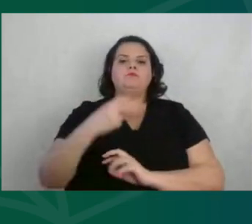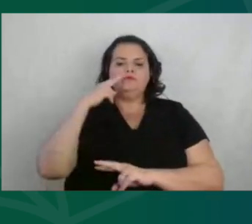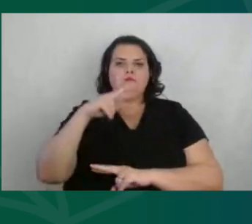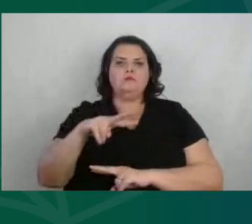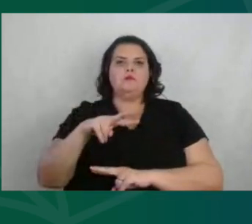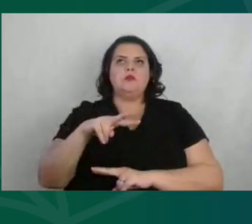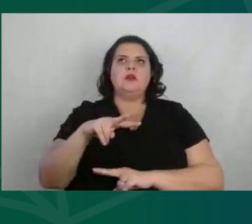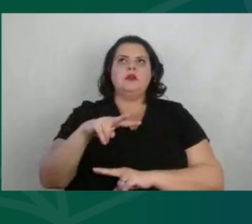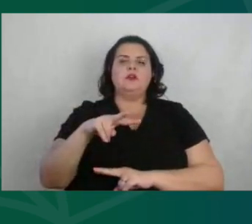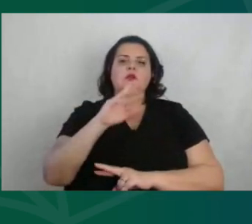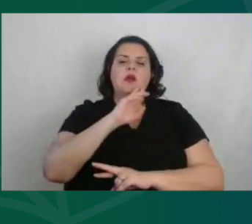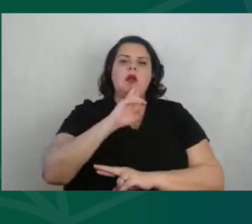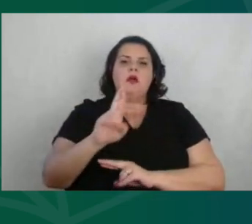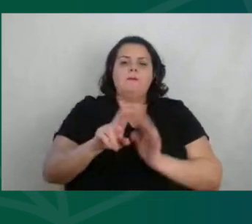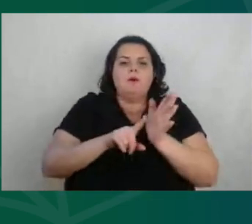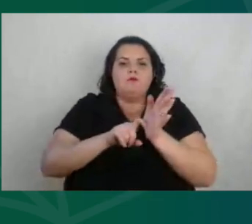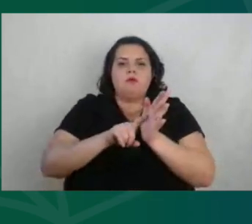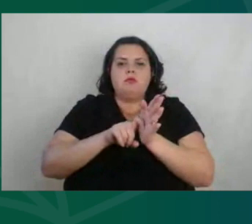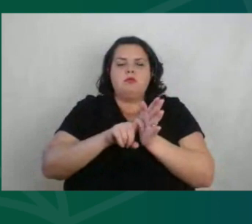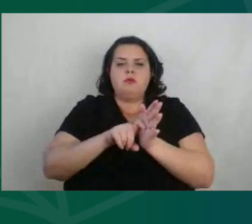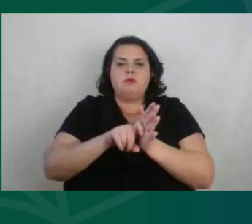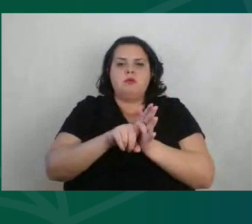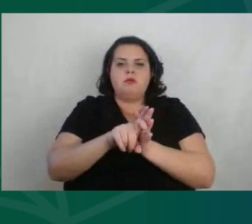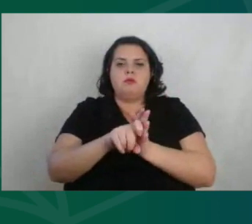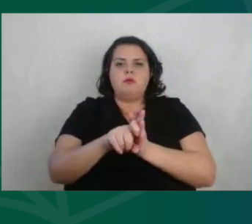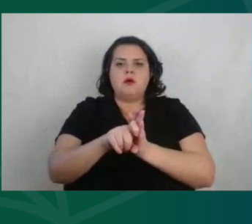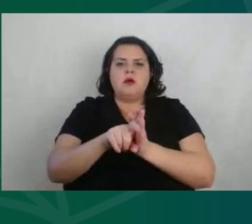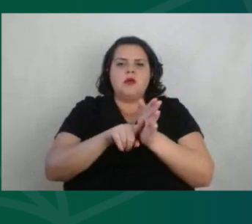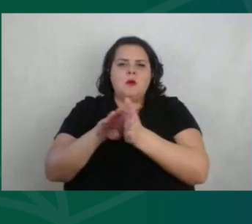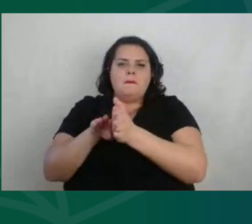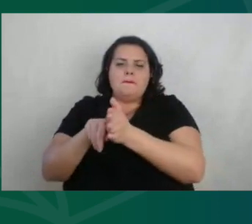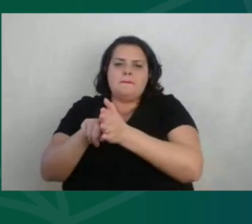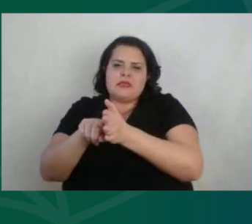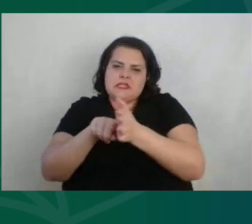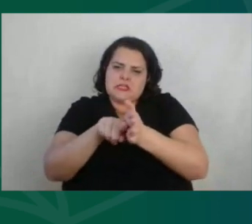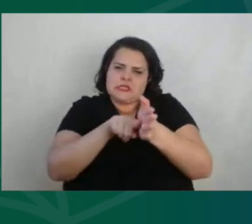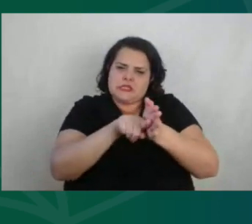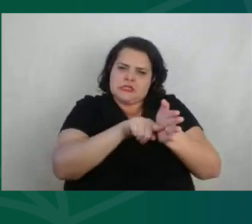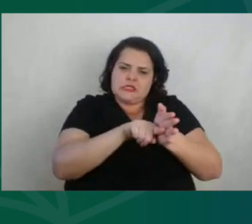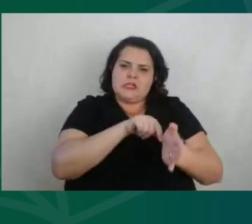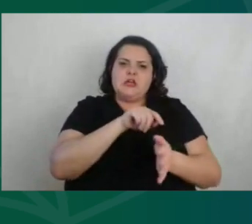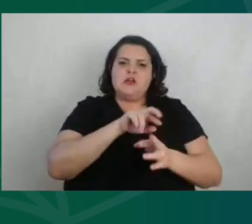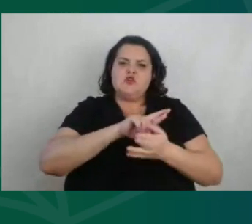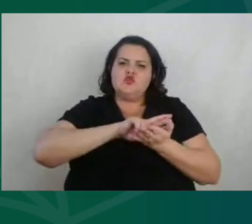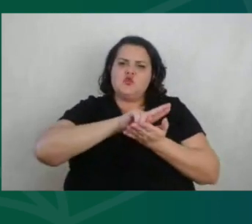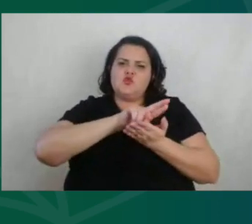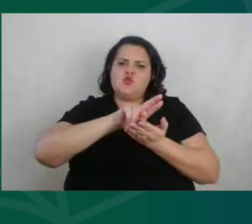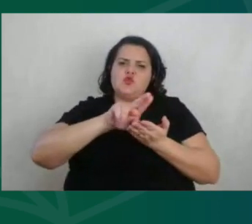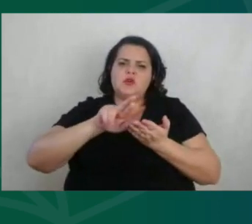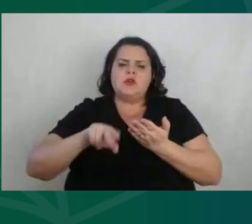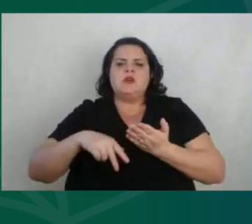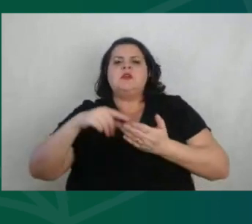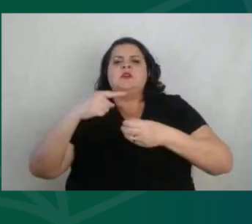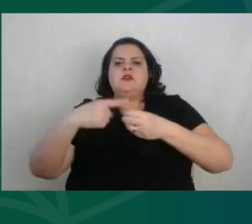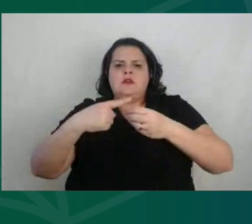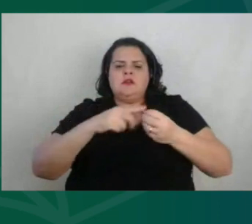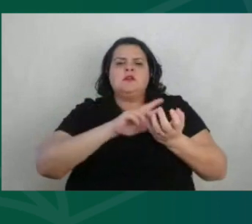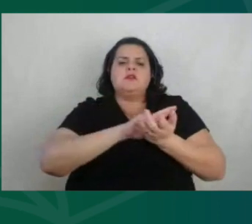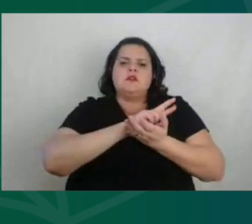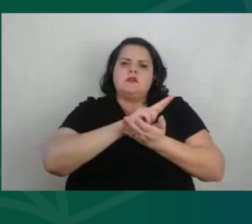várias locais, várias cidades aqui e bairros, né? Aqui são bairros